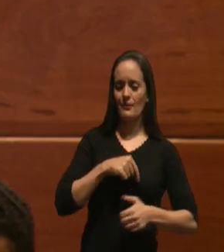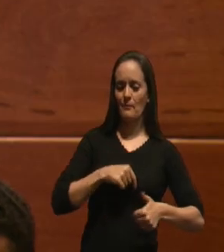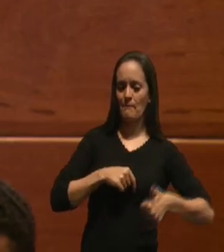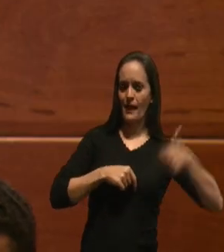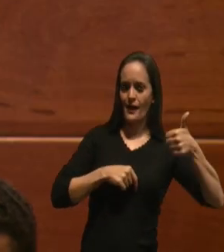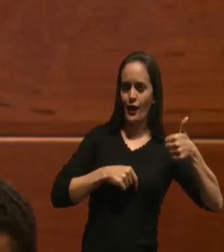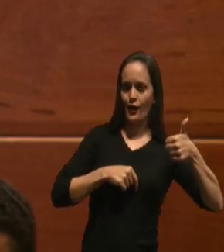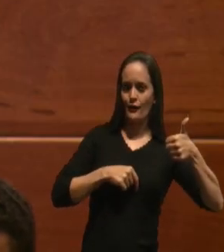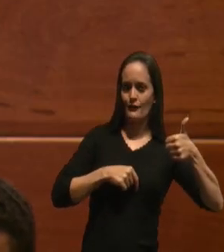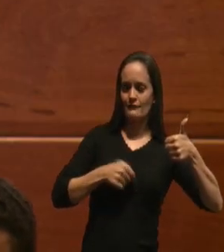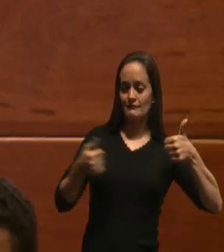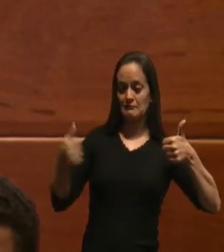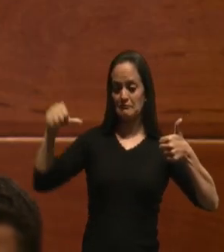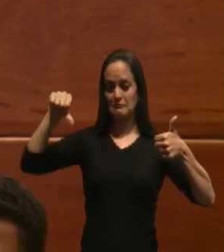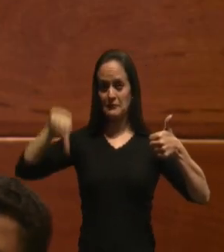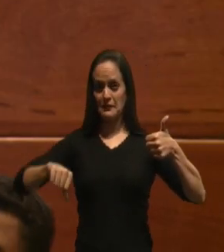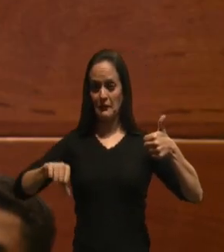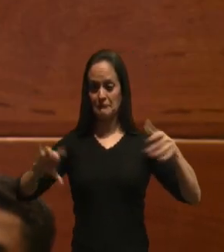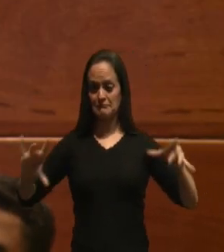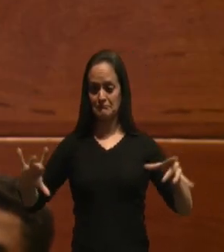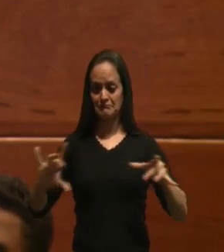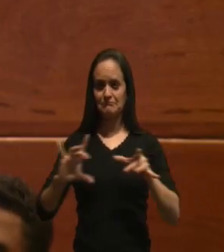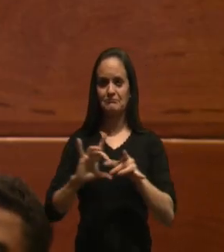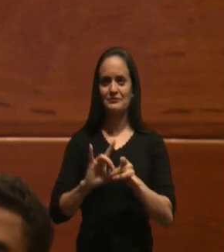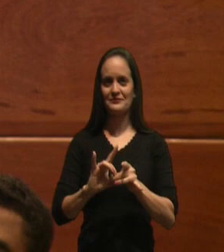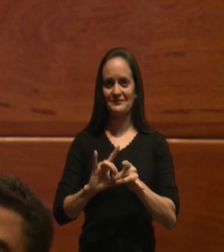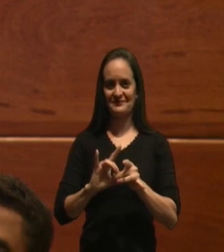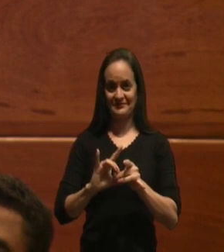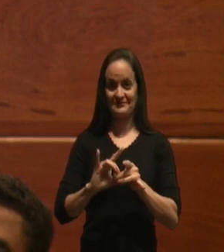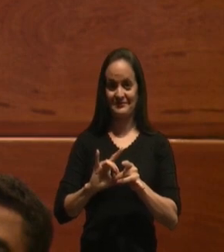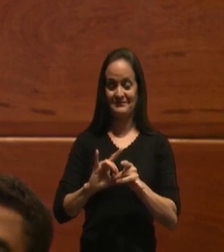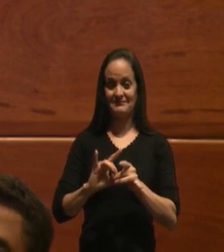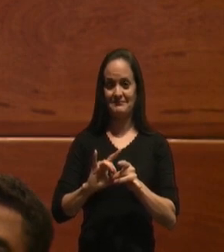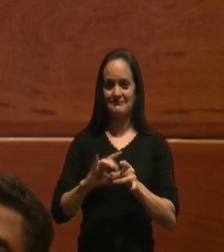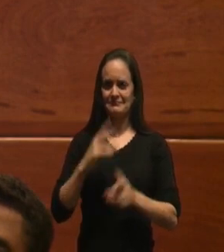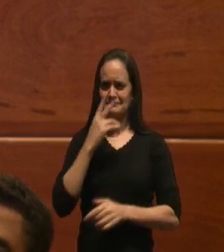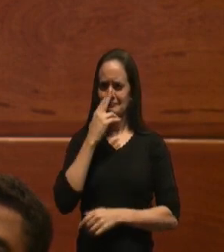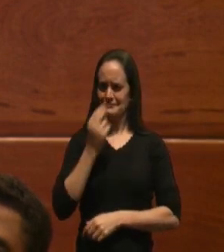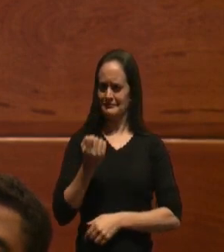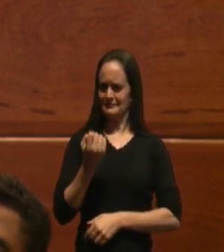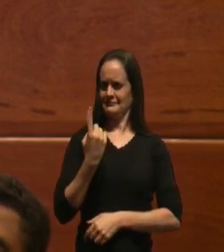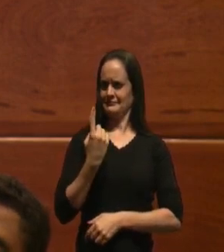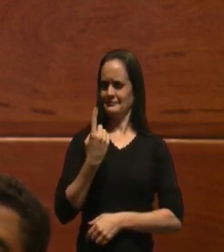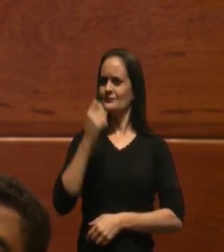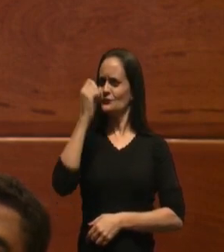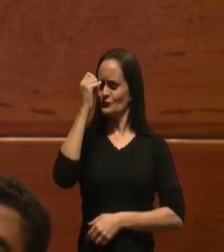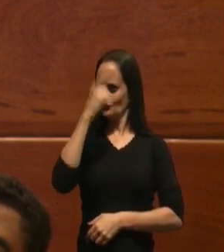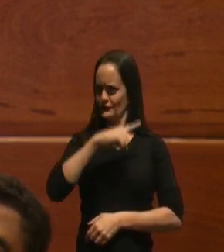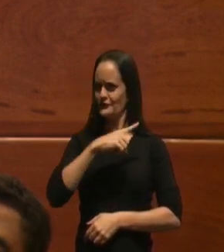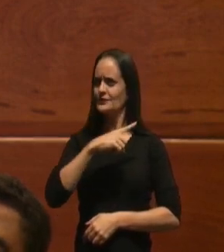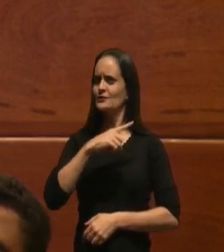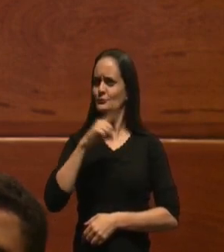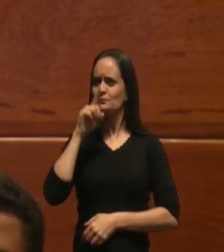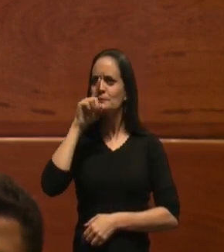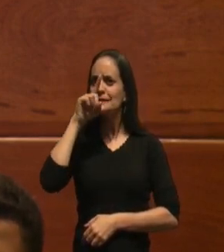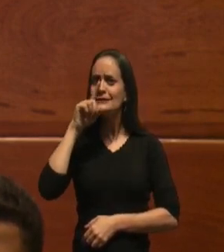uma aliança com o pior. É sempre um perigo quando o